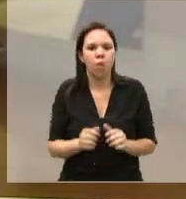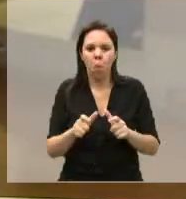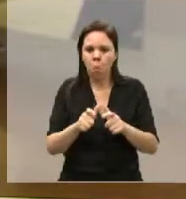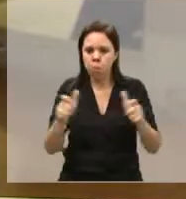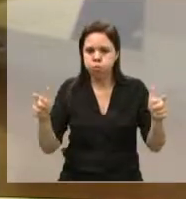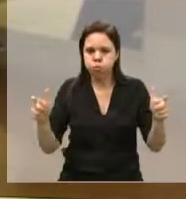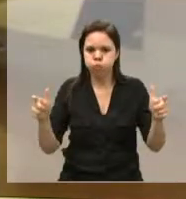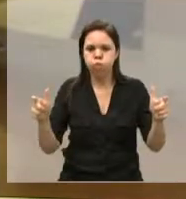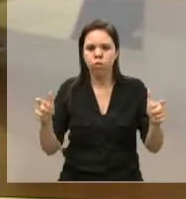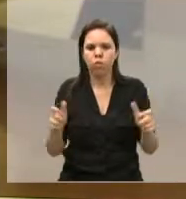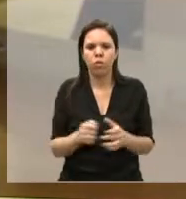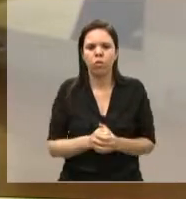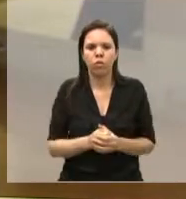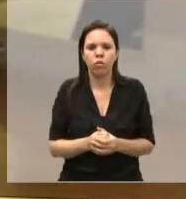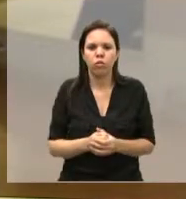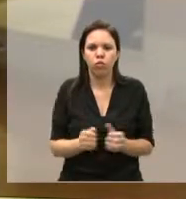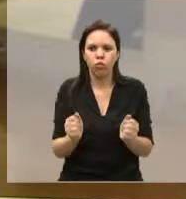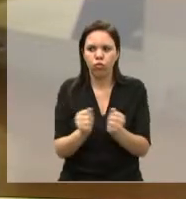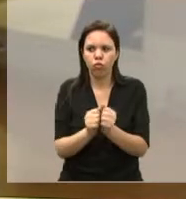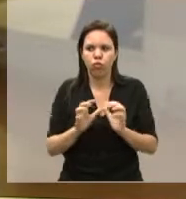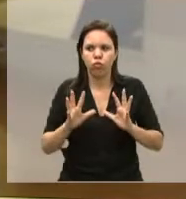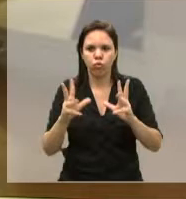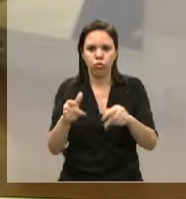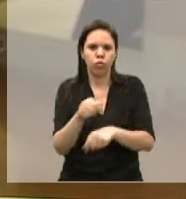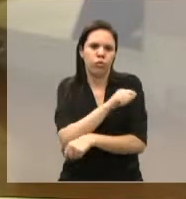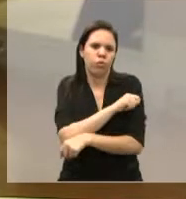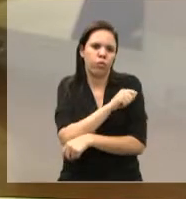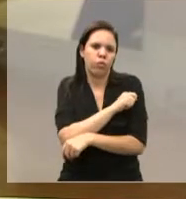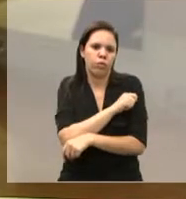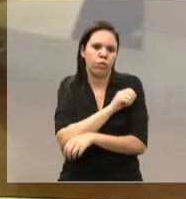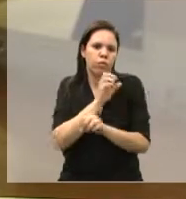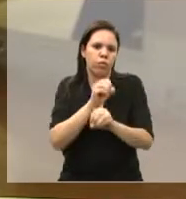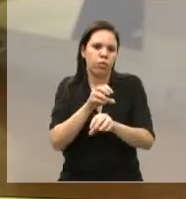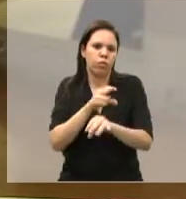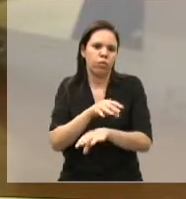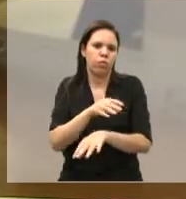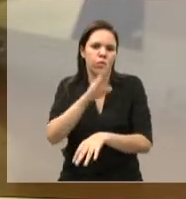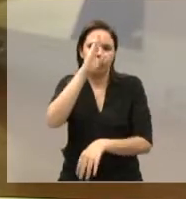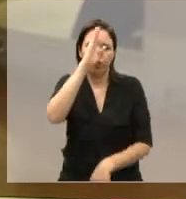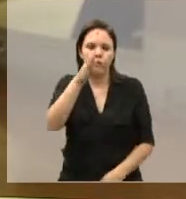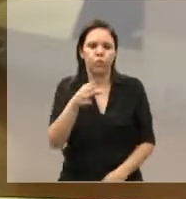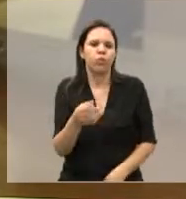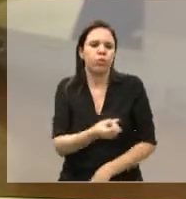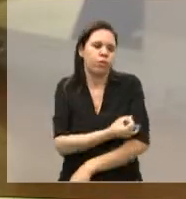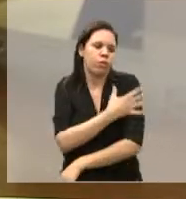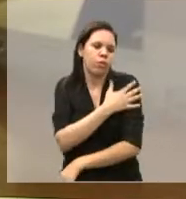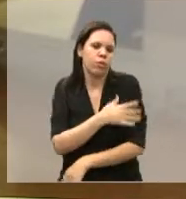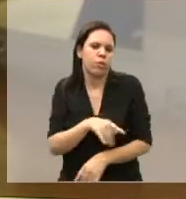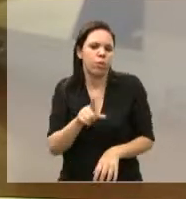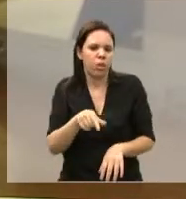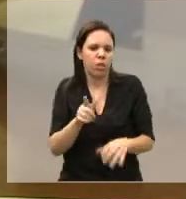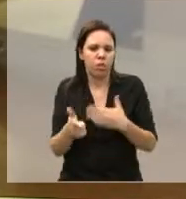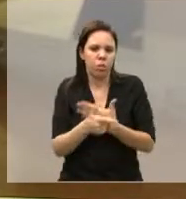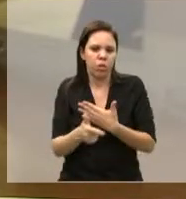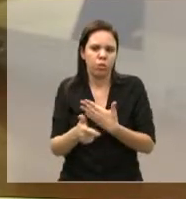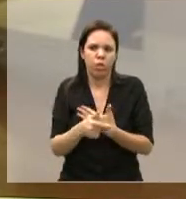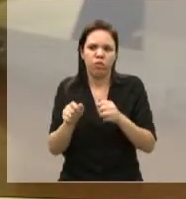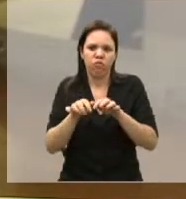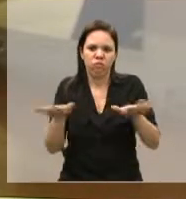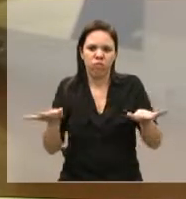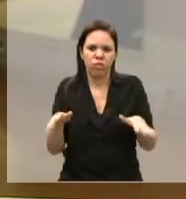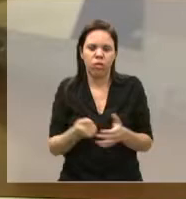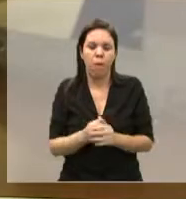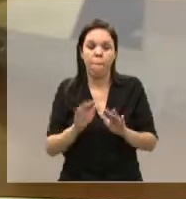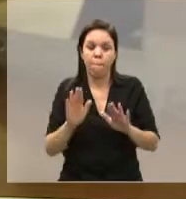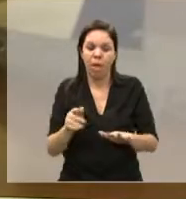ampla dentre os alunos. Então, a educação fundamental já tem esse papel, já foi disseminada. O ensino superior